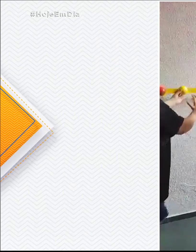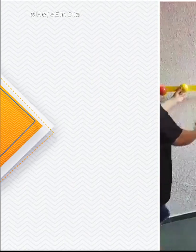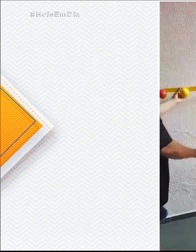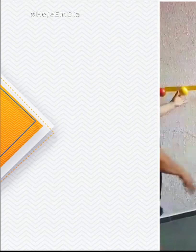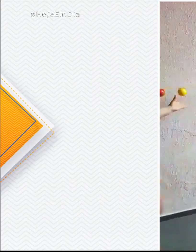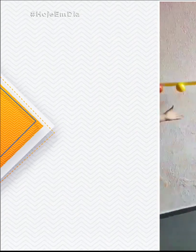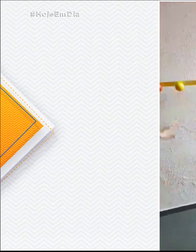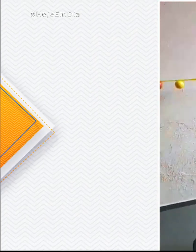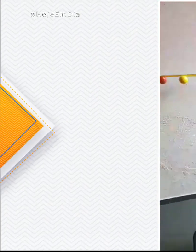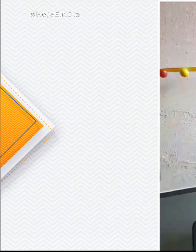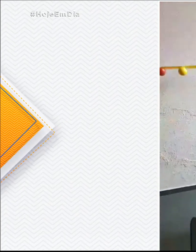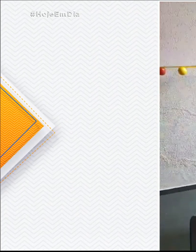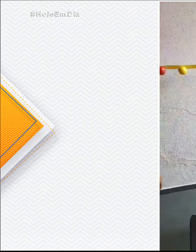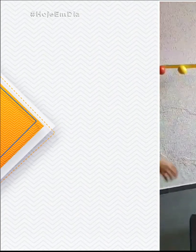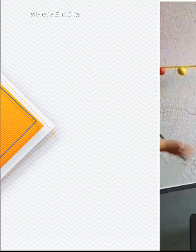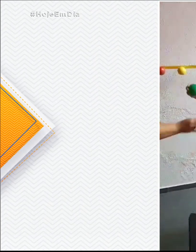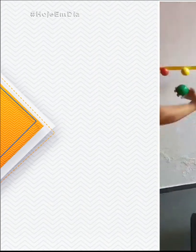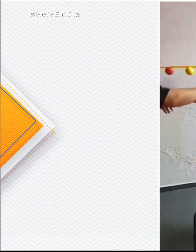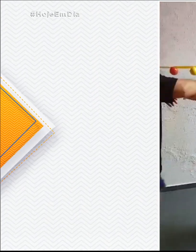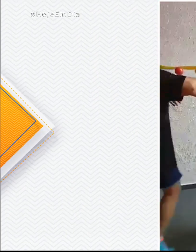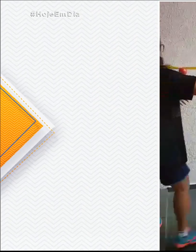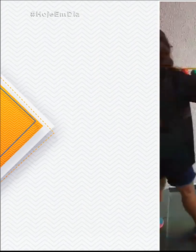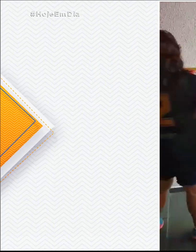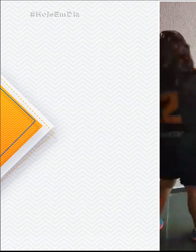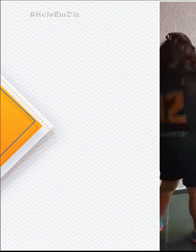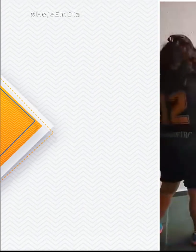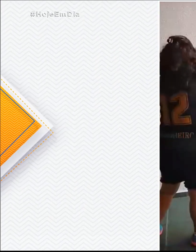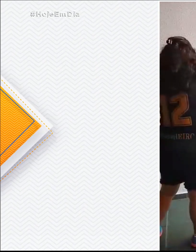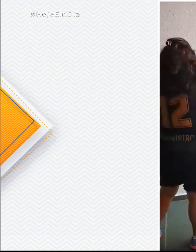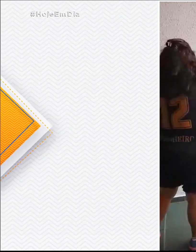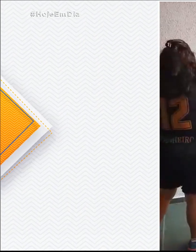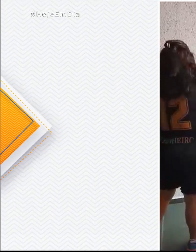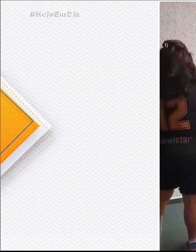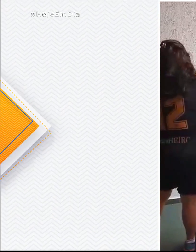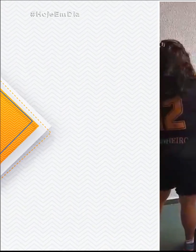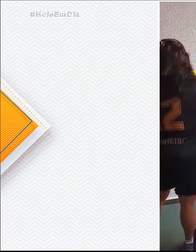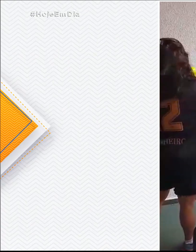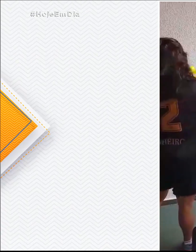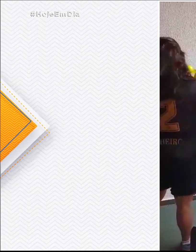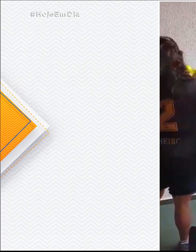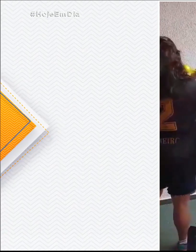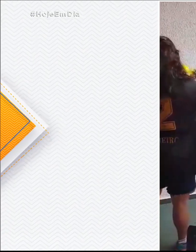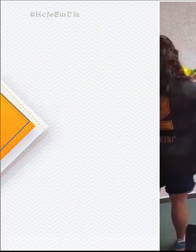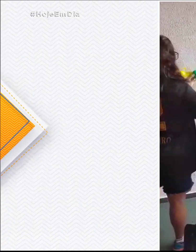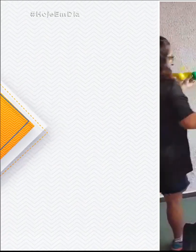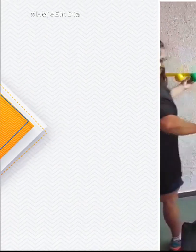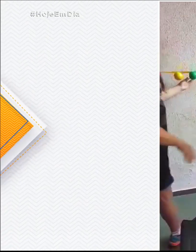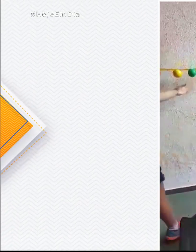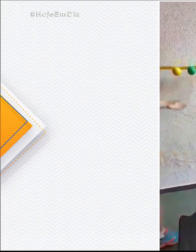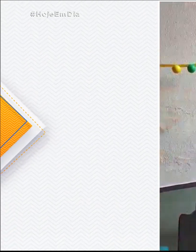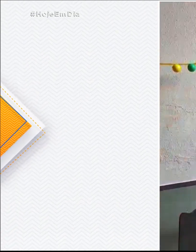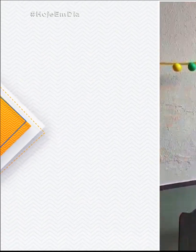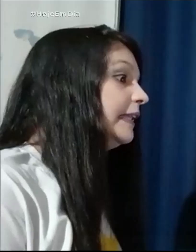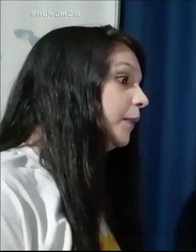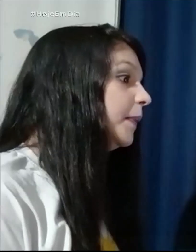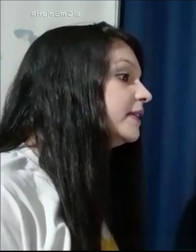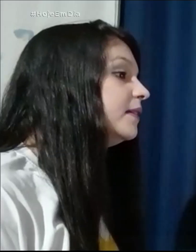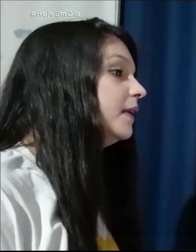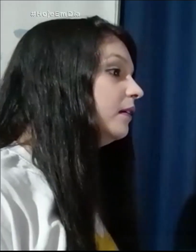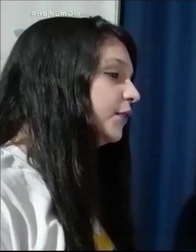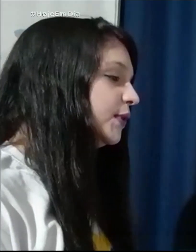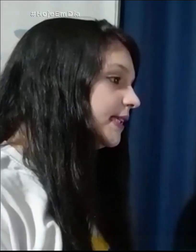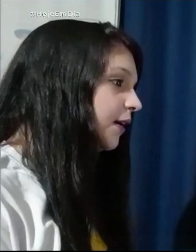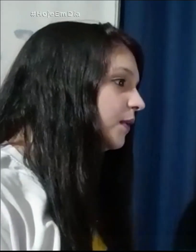muito certo. Cada evolução também é acompanhada pelos educadores e terapeutas. Deu